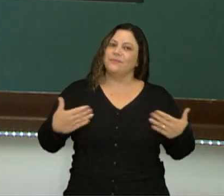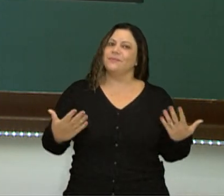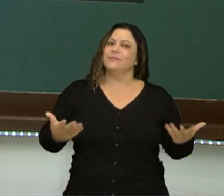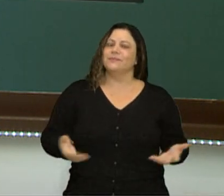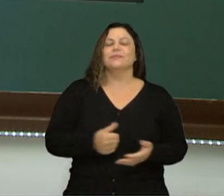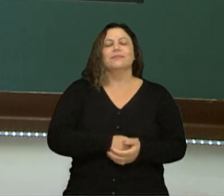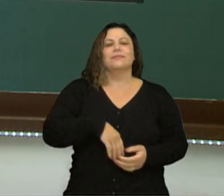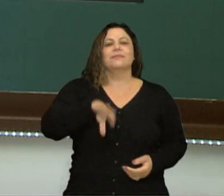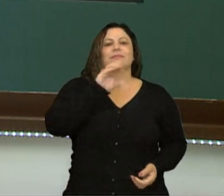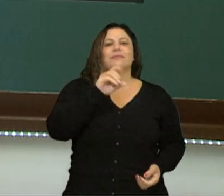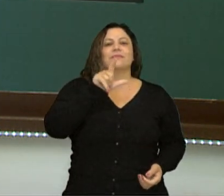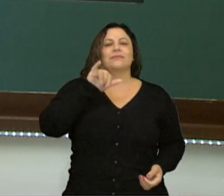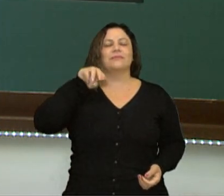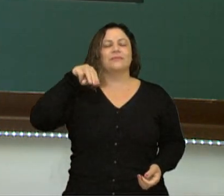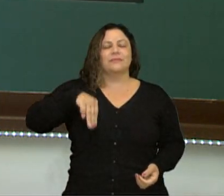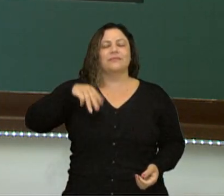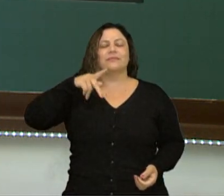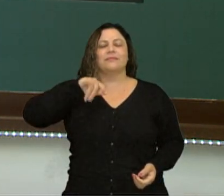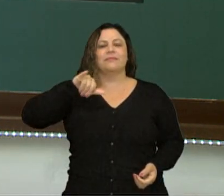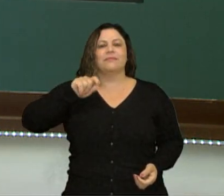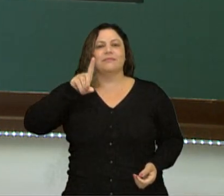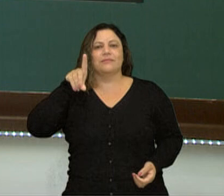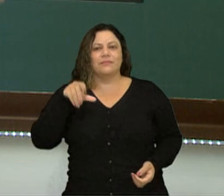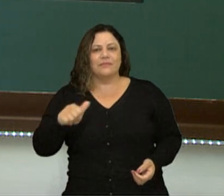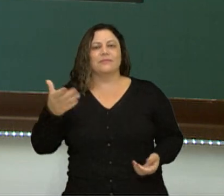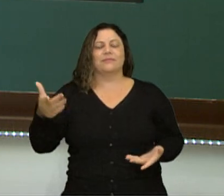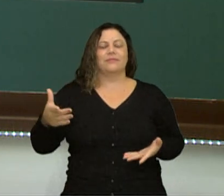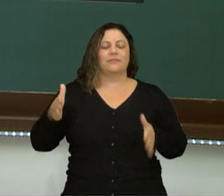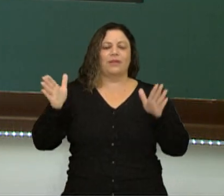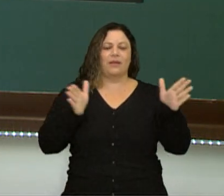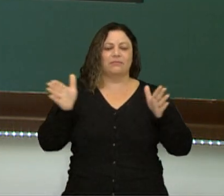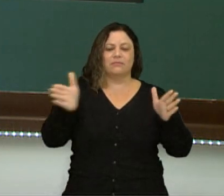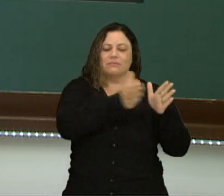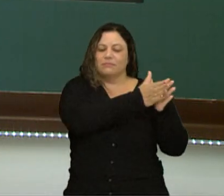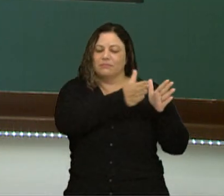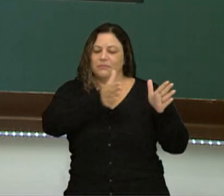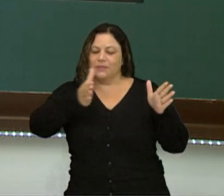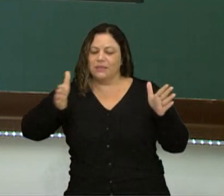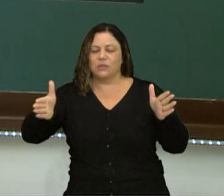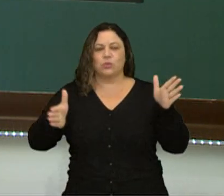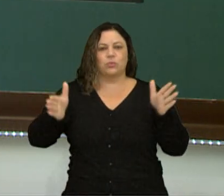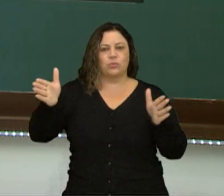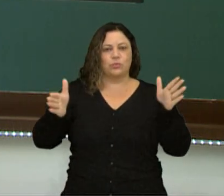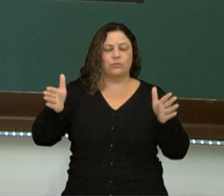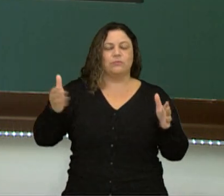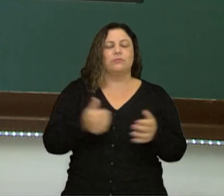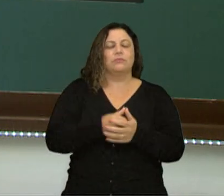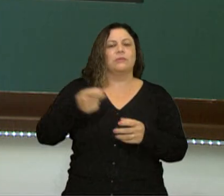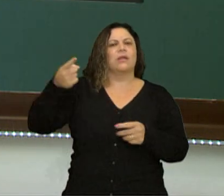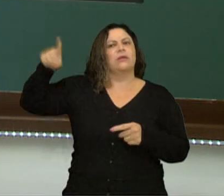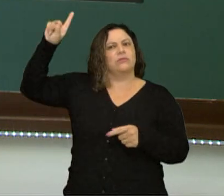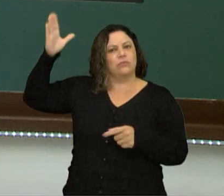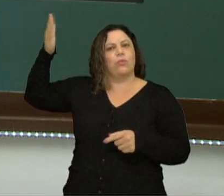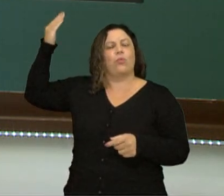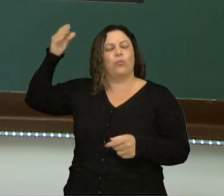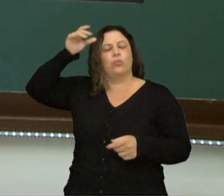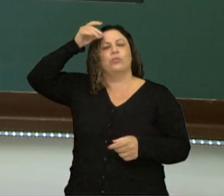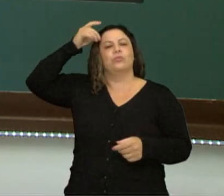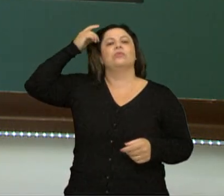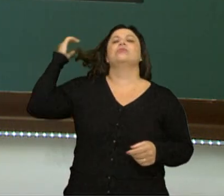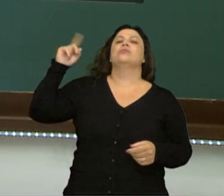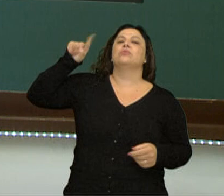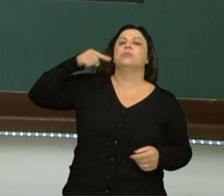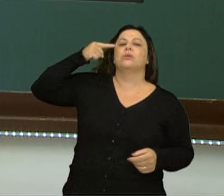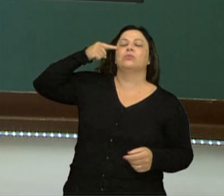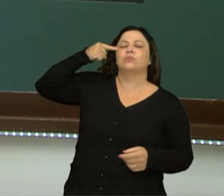As Olimpíadas que ocorrem de períodos a períodos, né? Nessas últimas Olimpíadas, as Olimpíadas